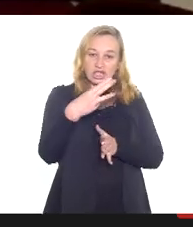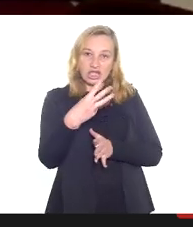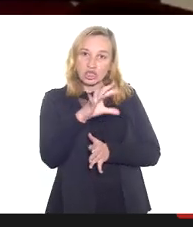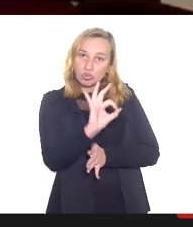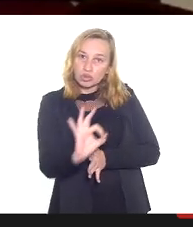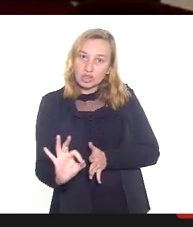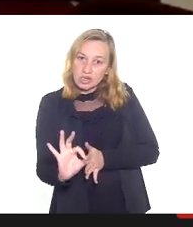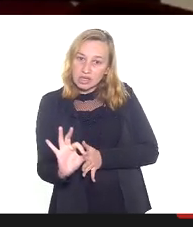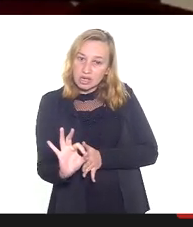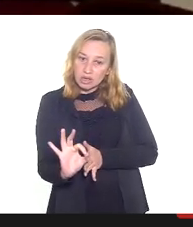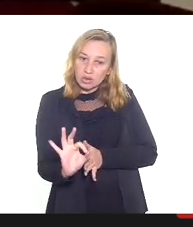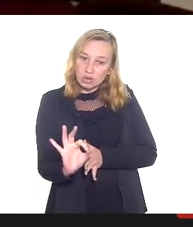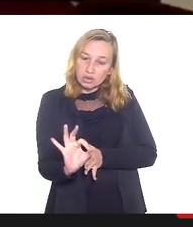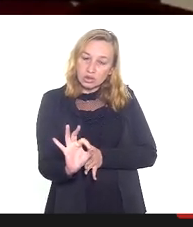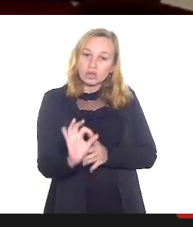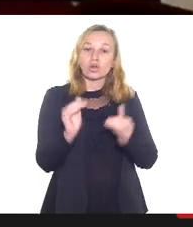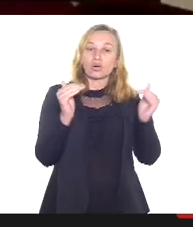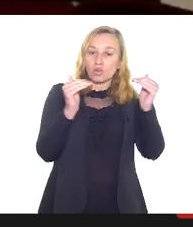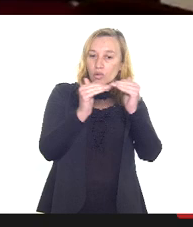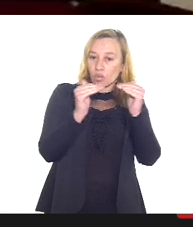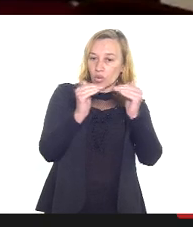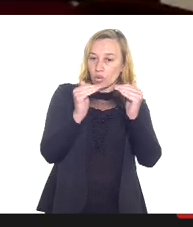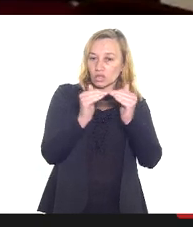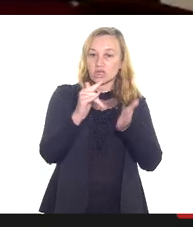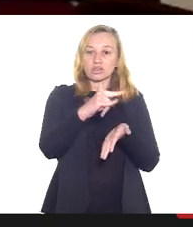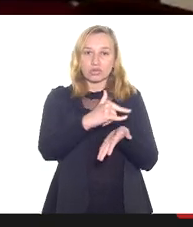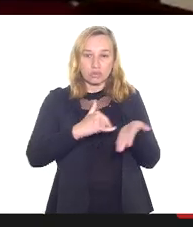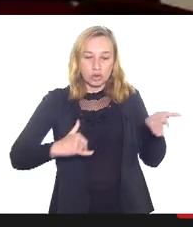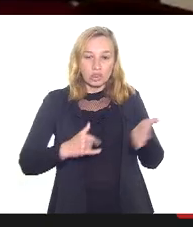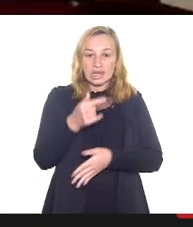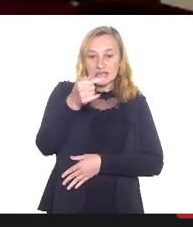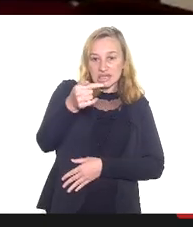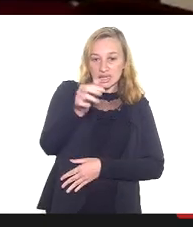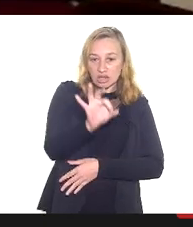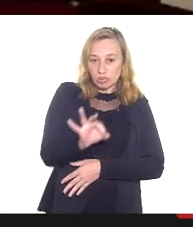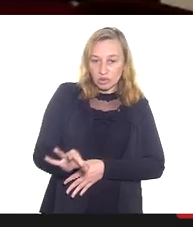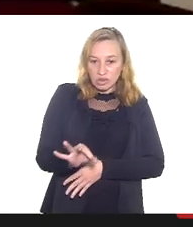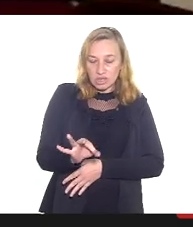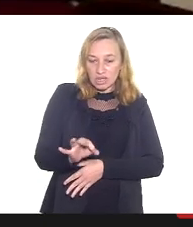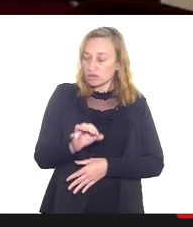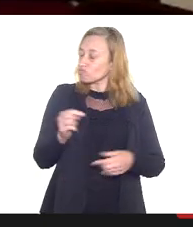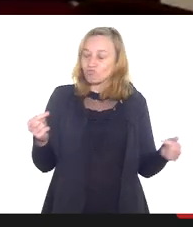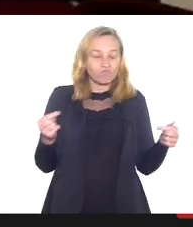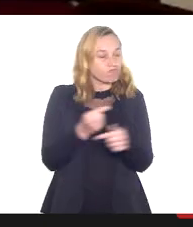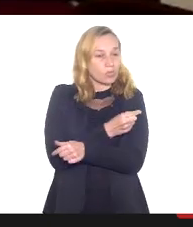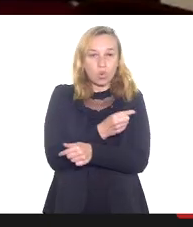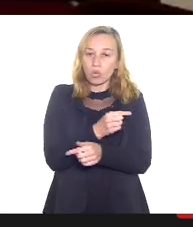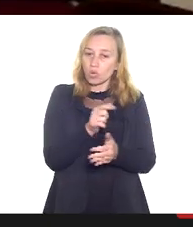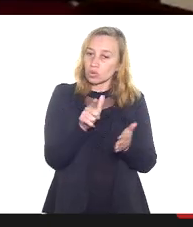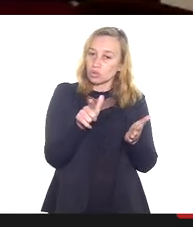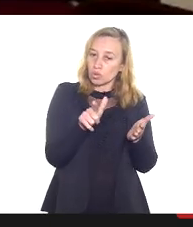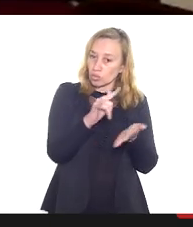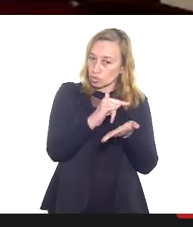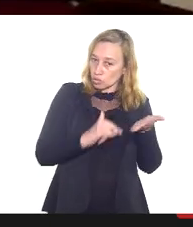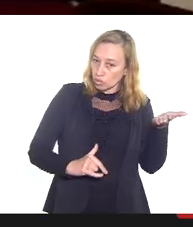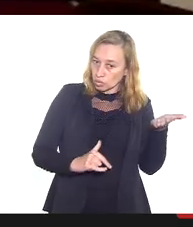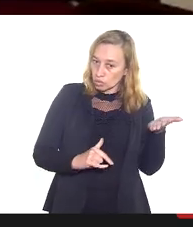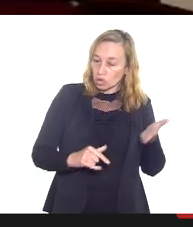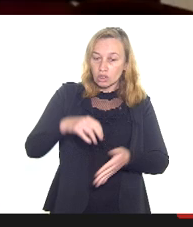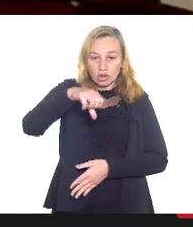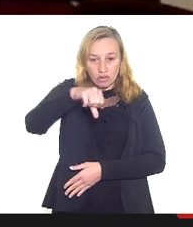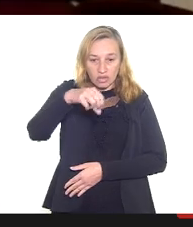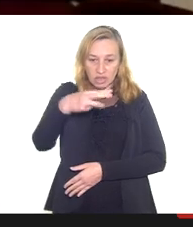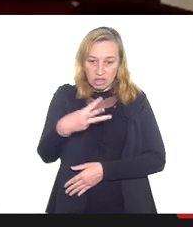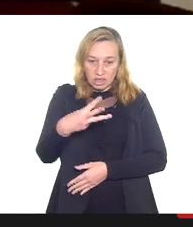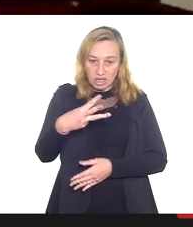93% de concordância com esse documento, 7% de discordância desse documento. Então, 93%